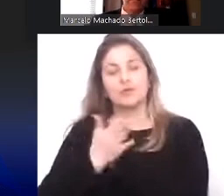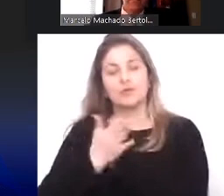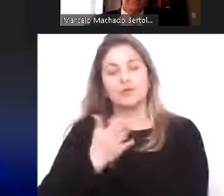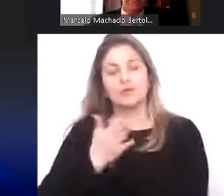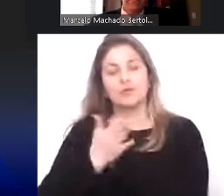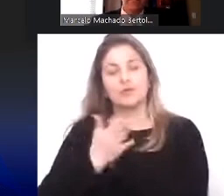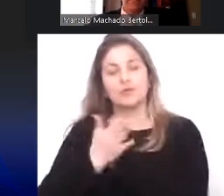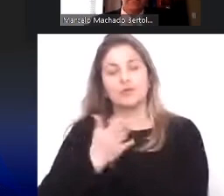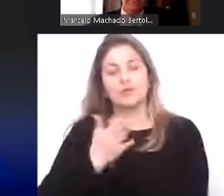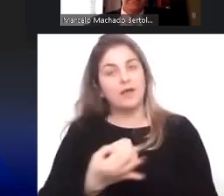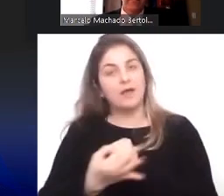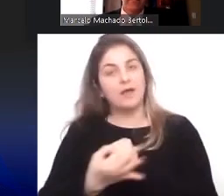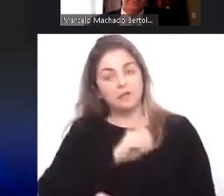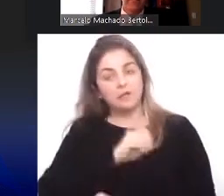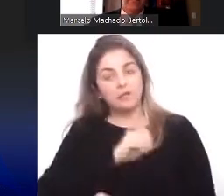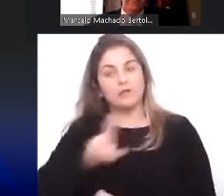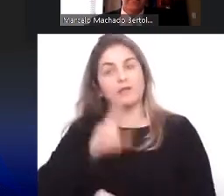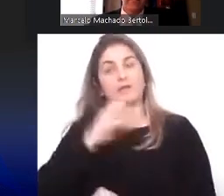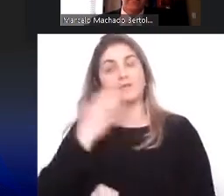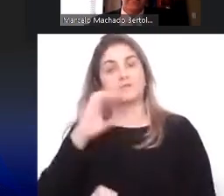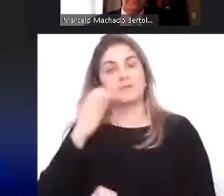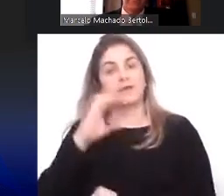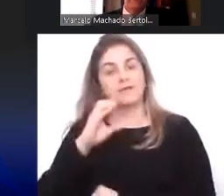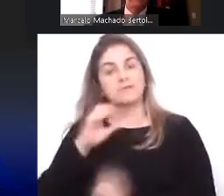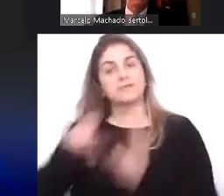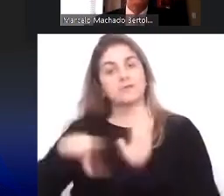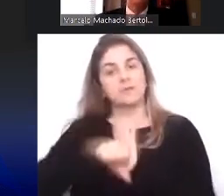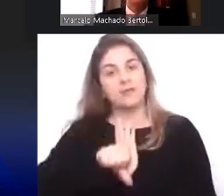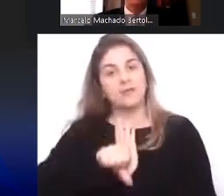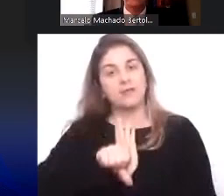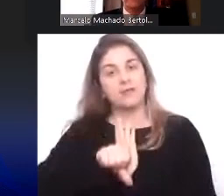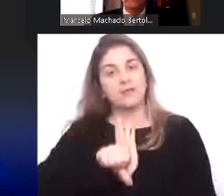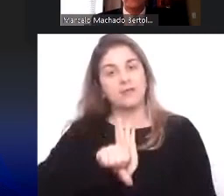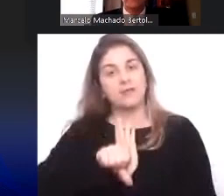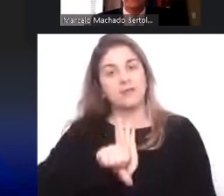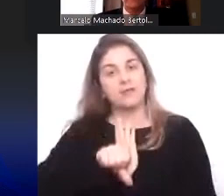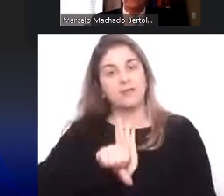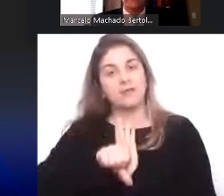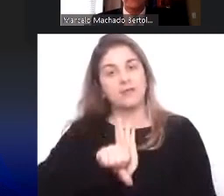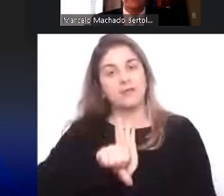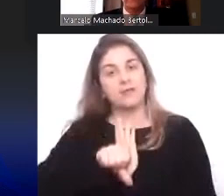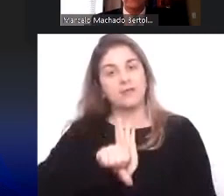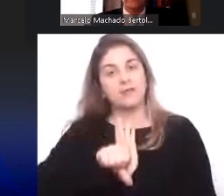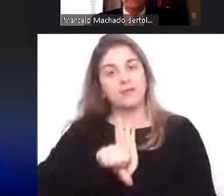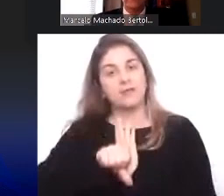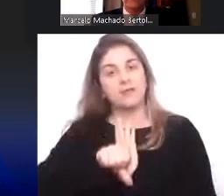doutor em Ciências Criminais, ex-presidente da Ordem, doutor Marcelo